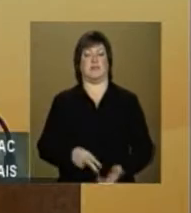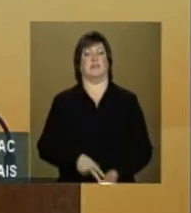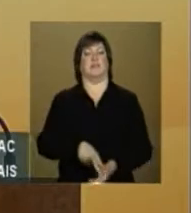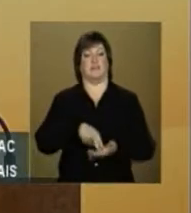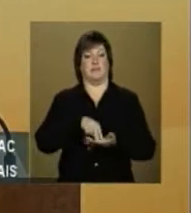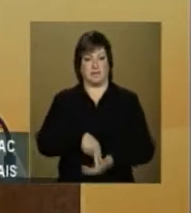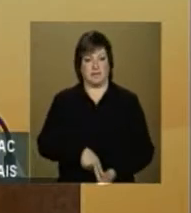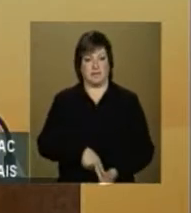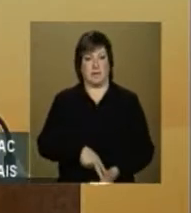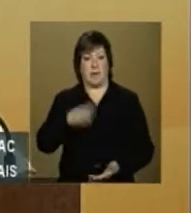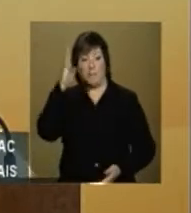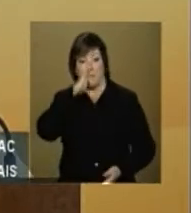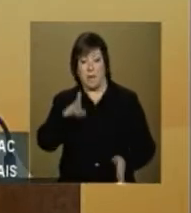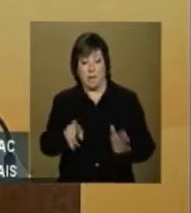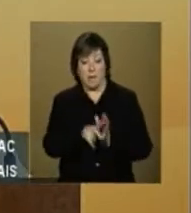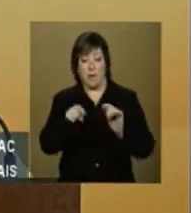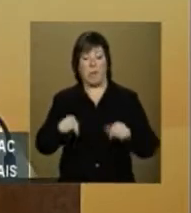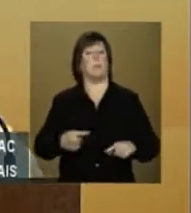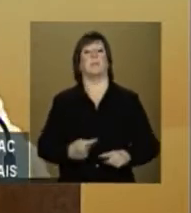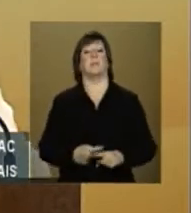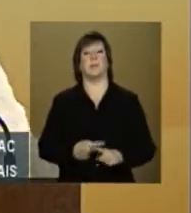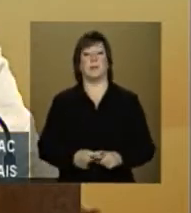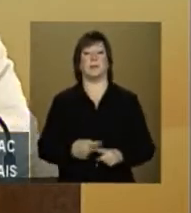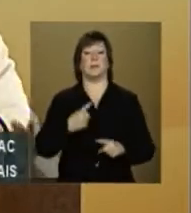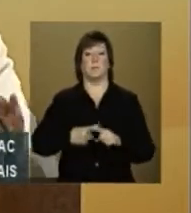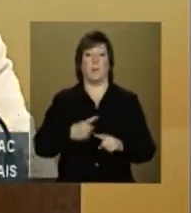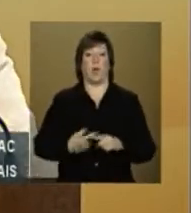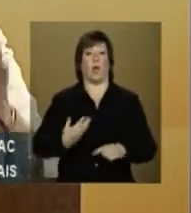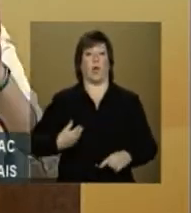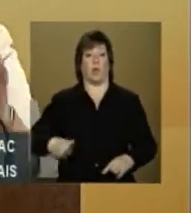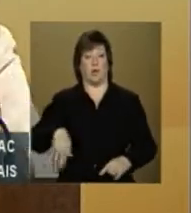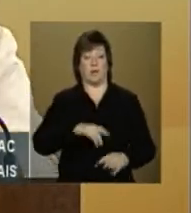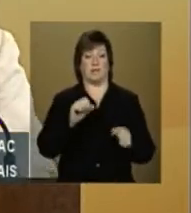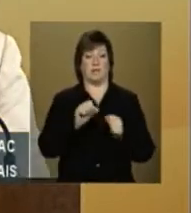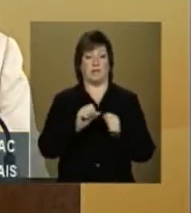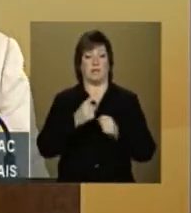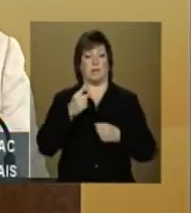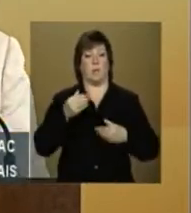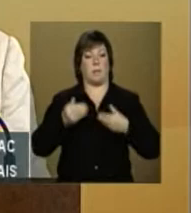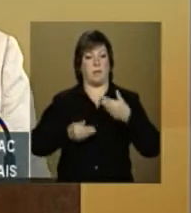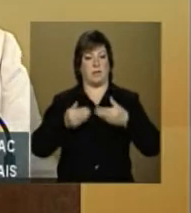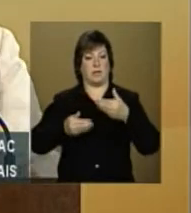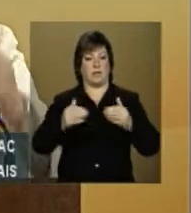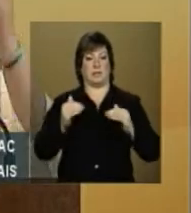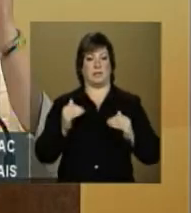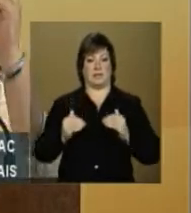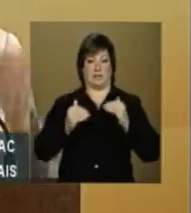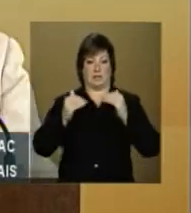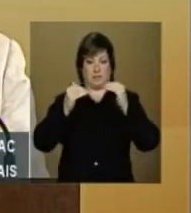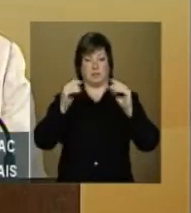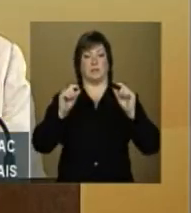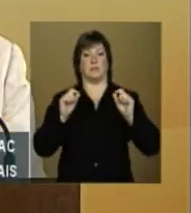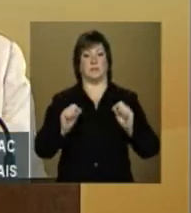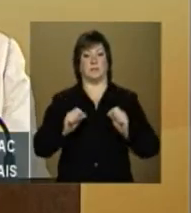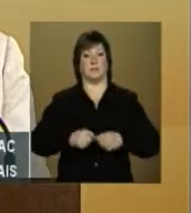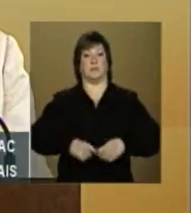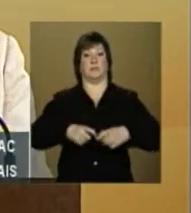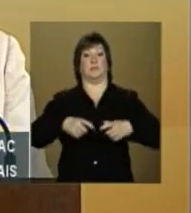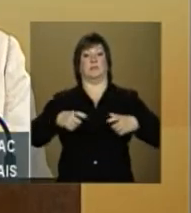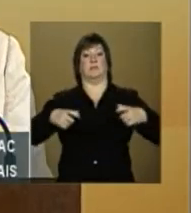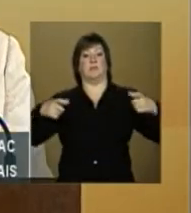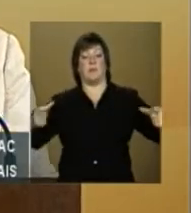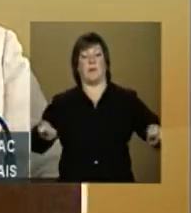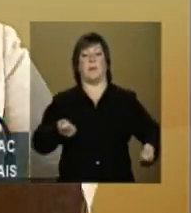fincado em pés brasileiros. Por quê? Porque nós fizemos um processo de crescimento que expandiu o